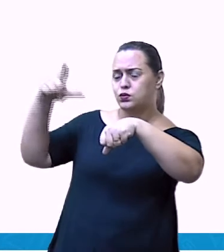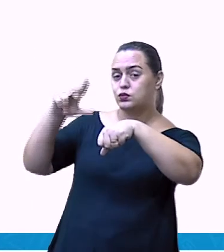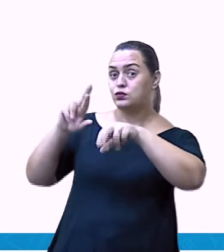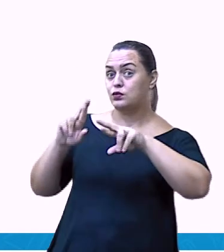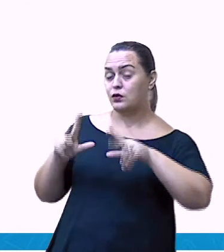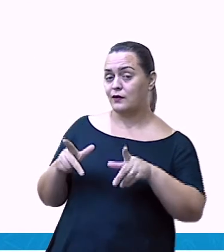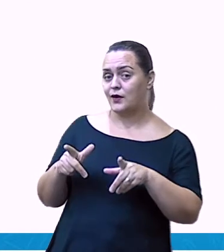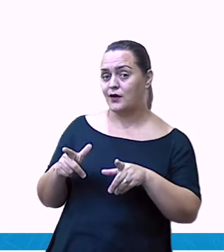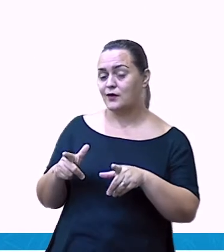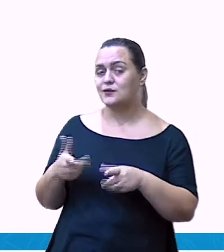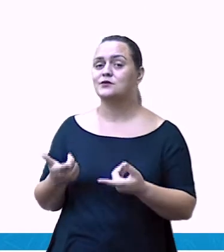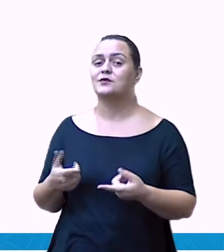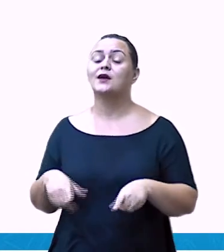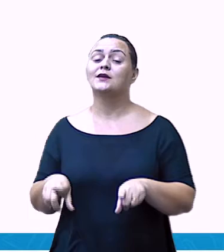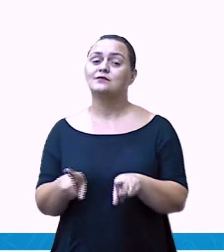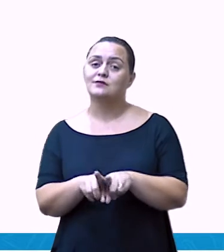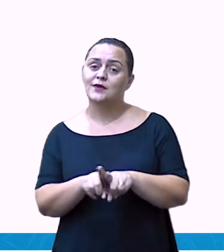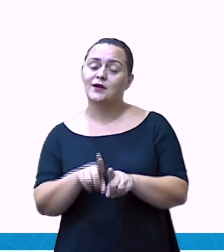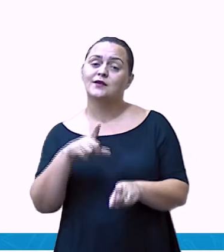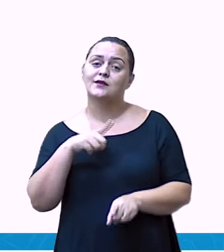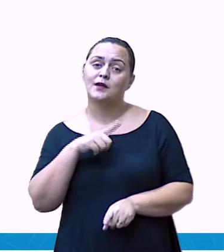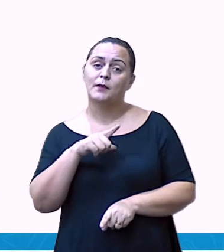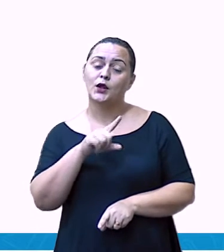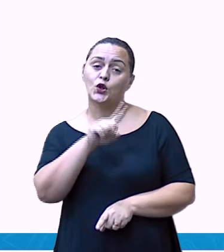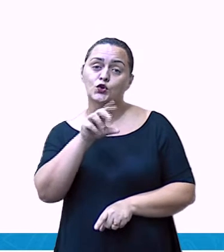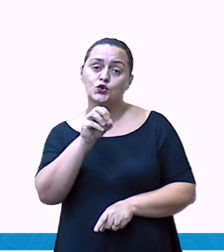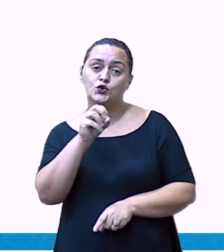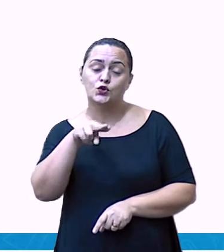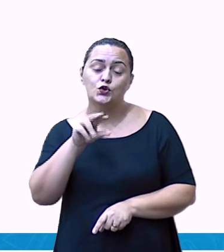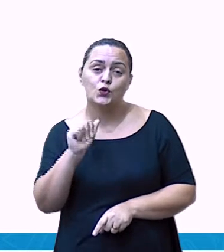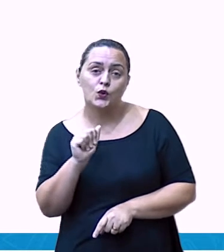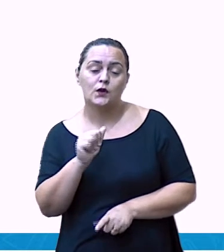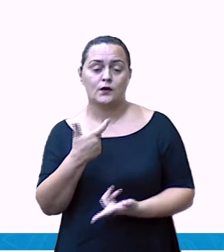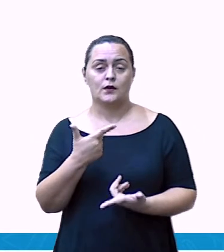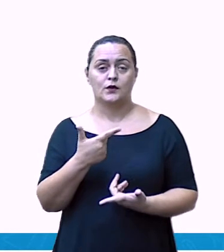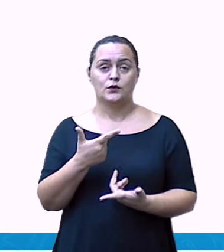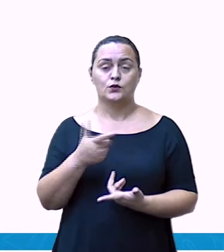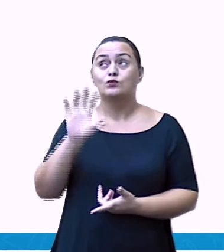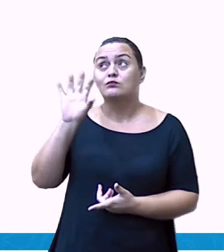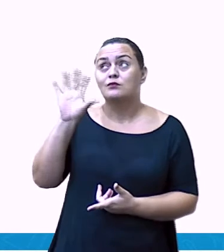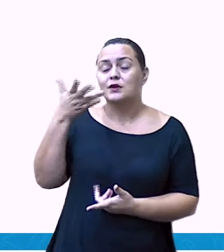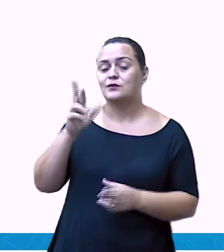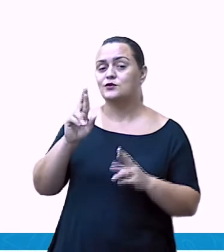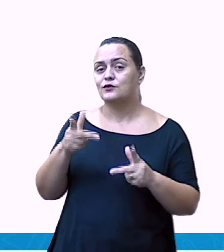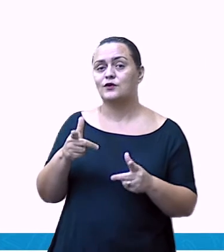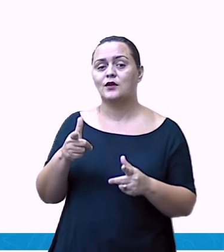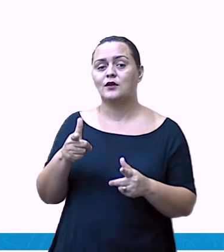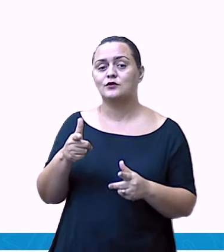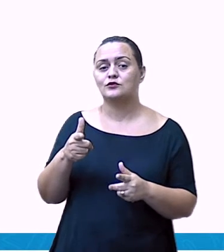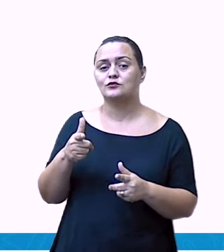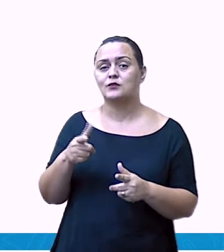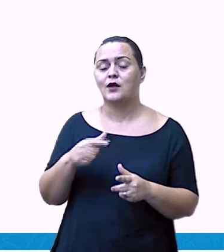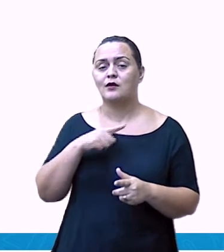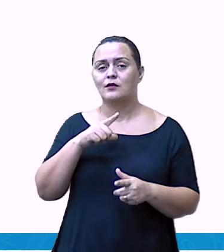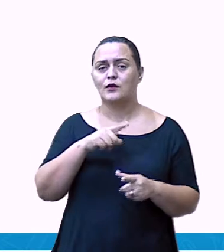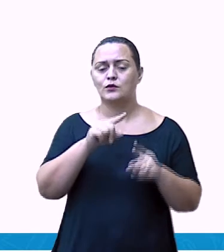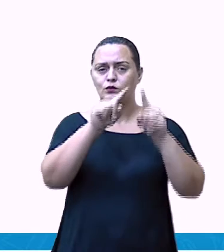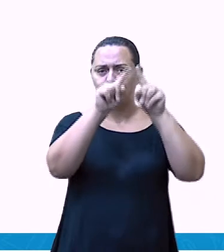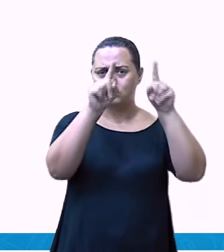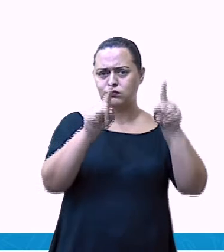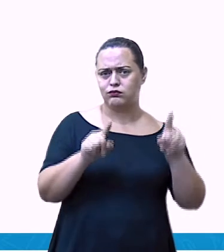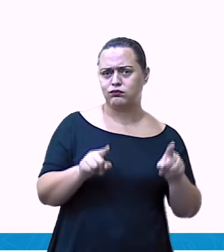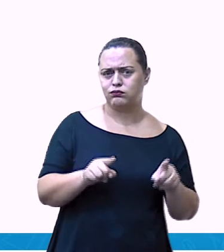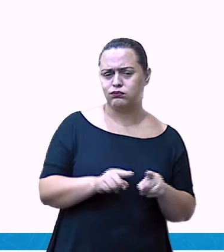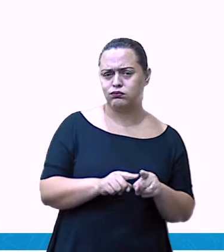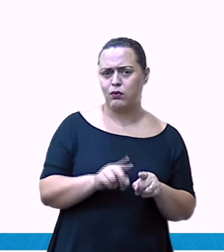o quê? Zonas climáticas diferentes. Zona tropical, zona temperada e a